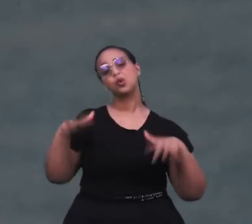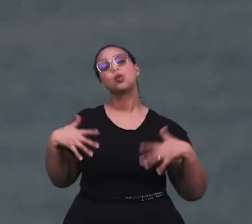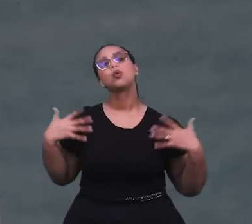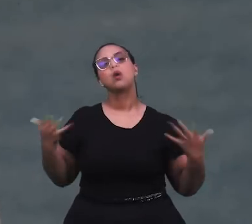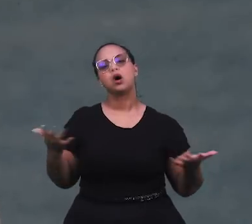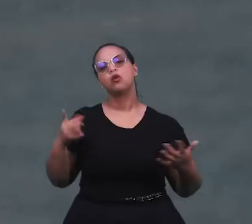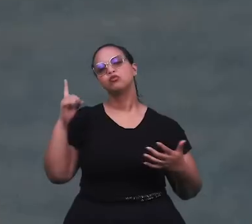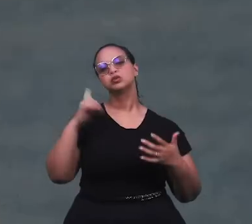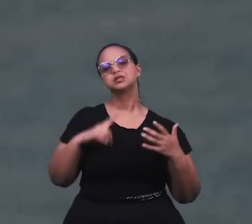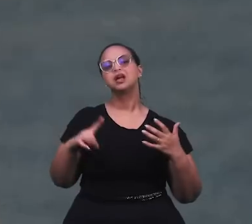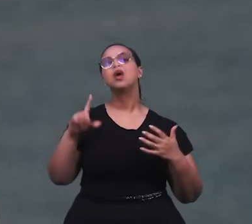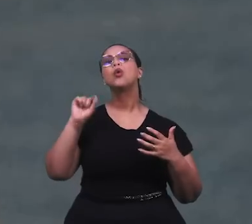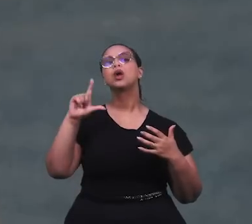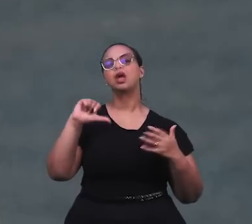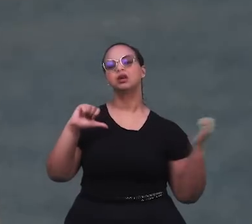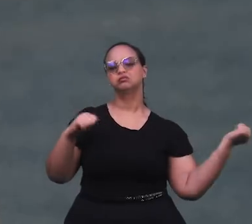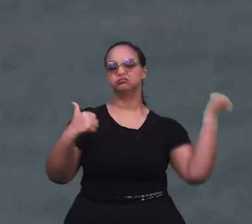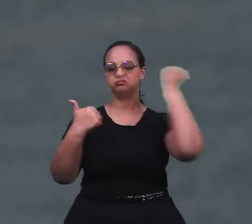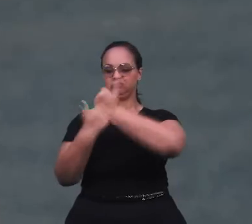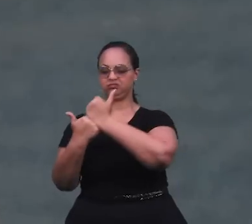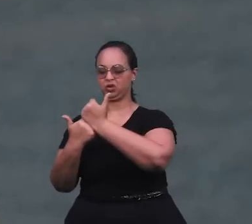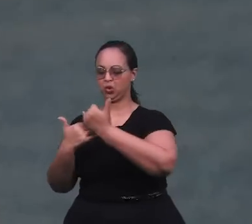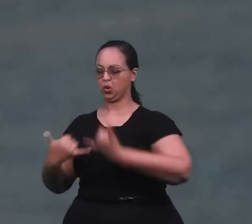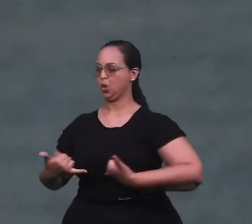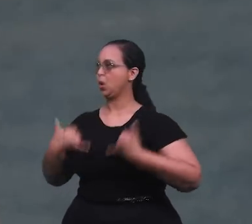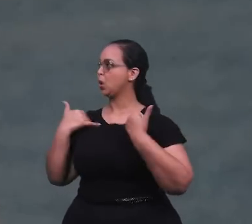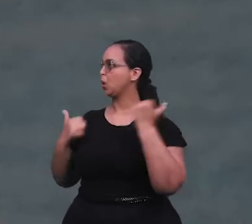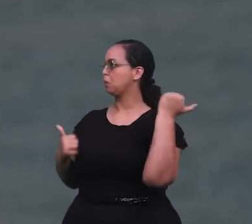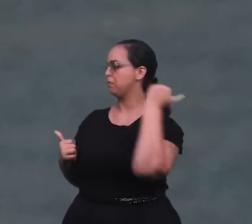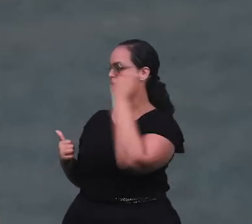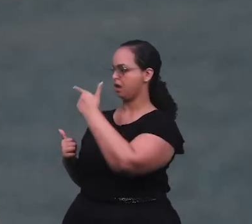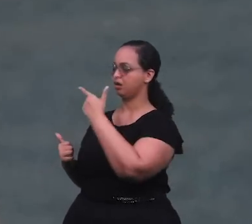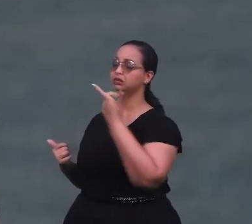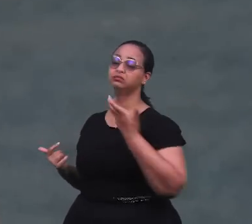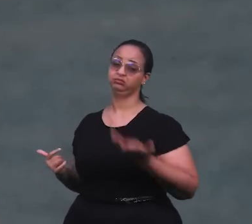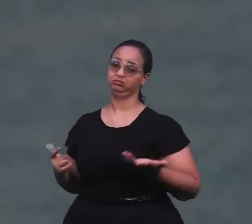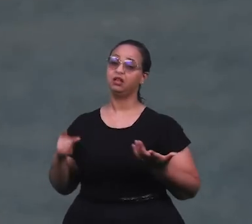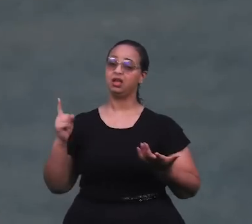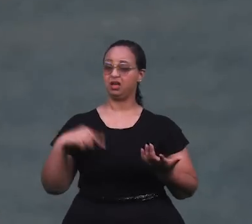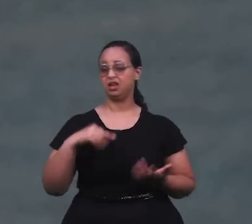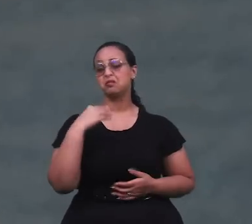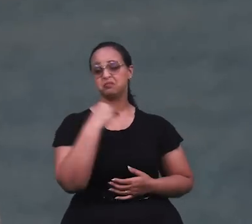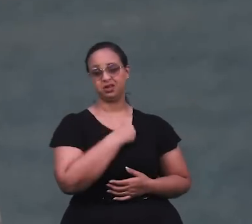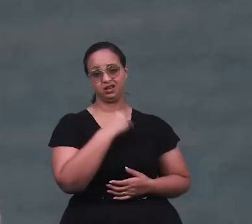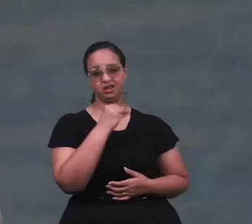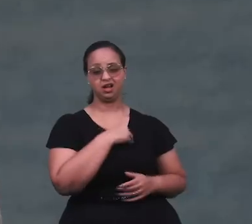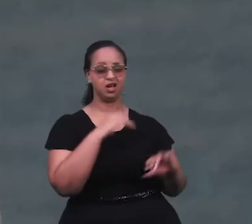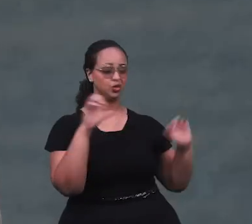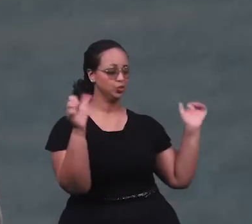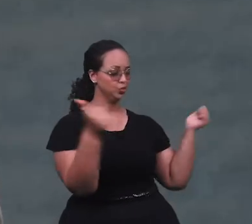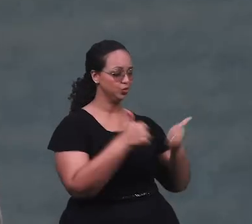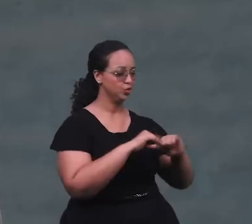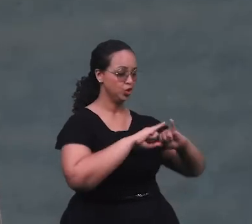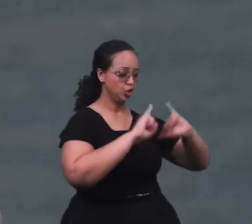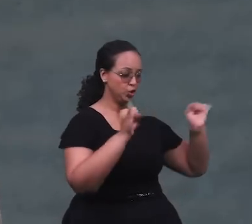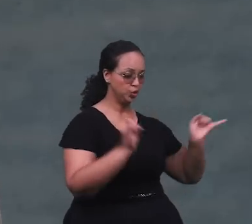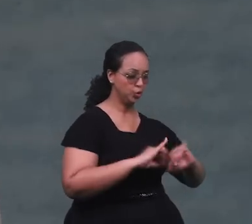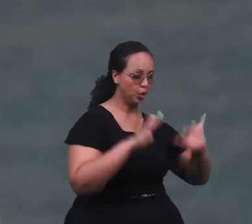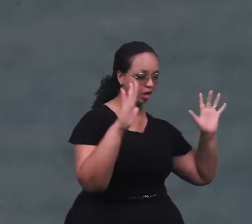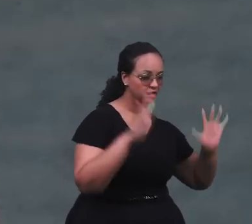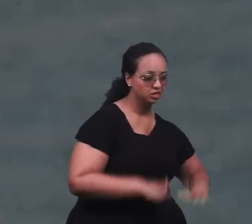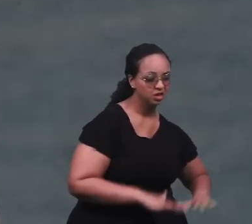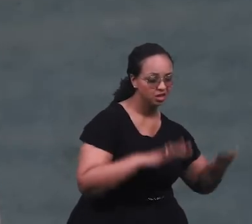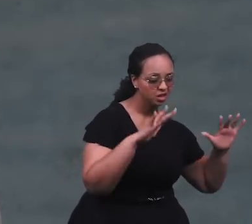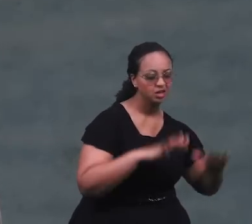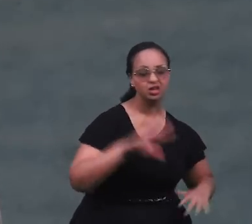Santo, e aí isso é pecado, né? Isso é idolatria, isso é rebelião contra